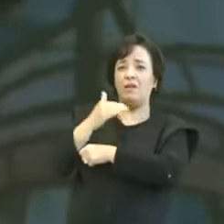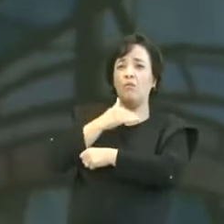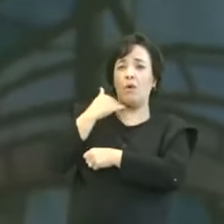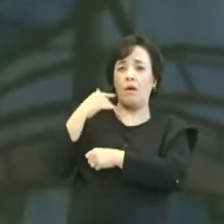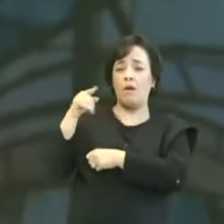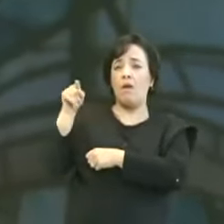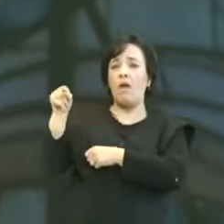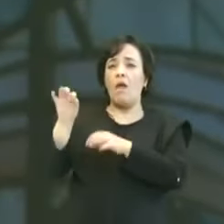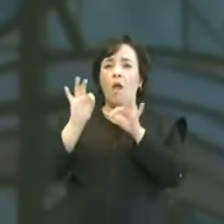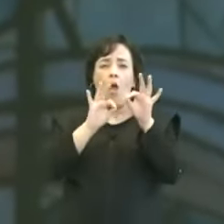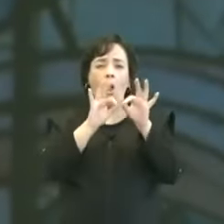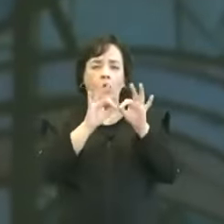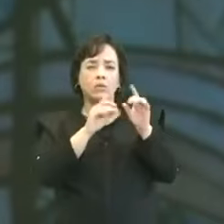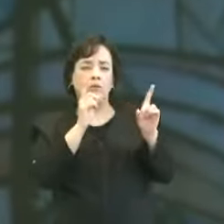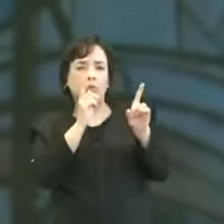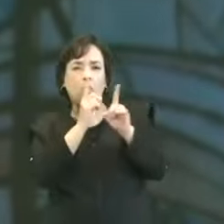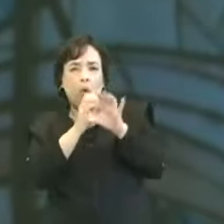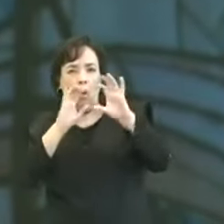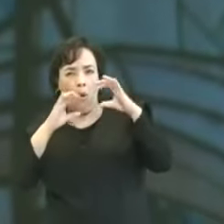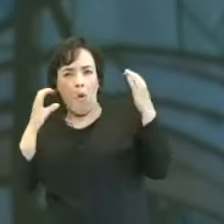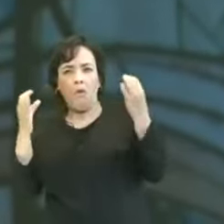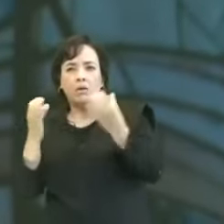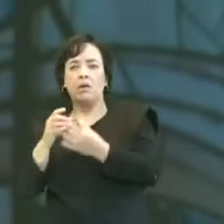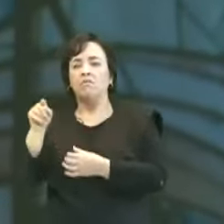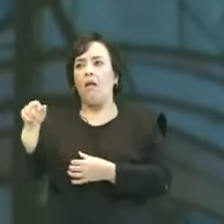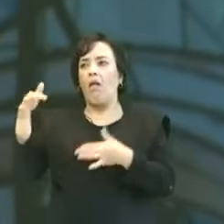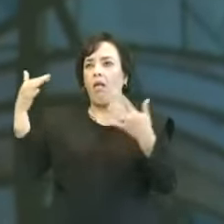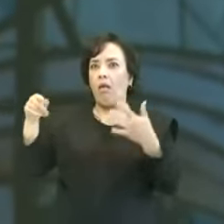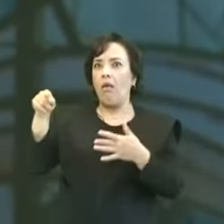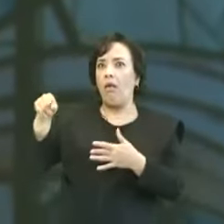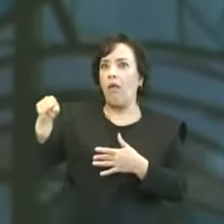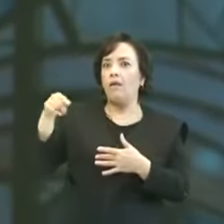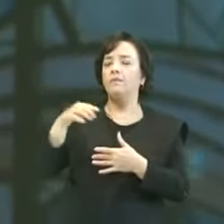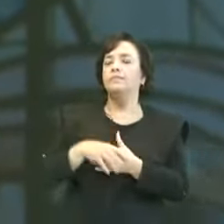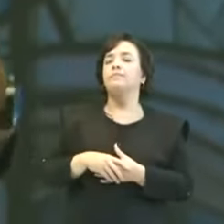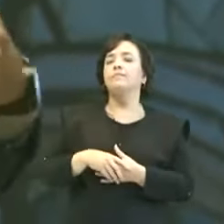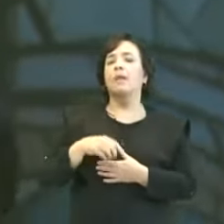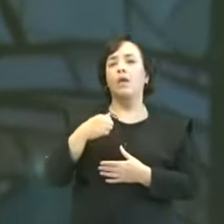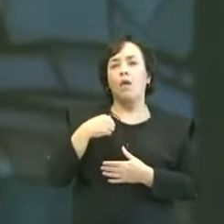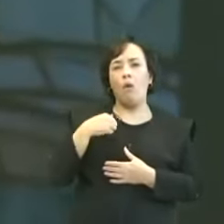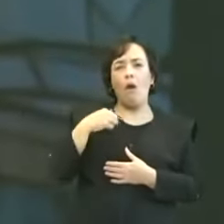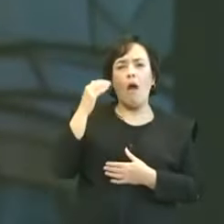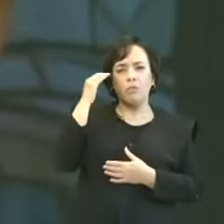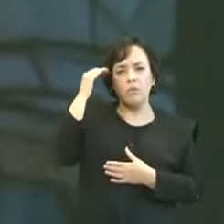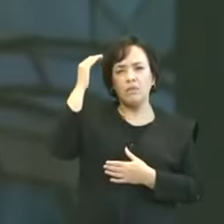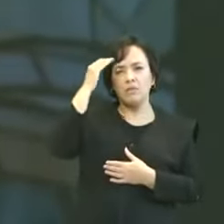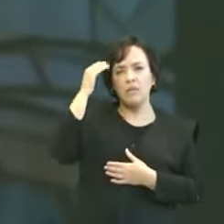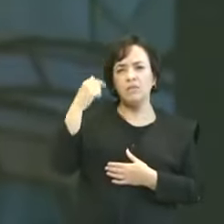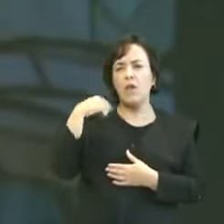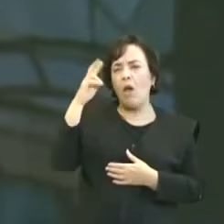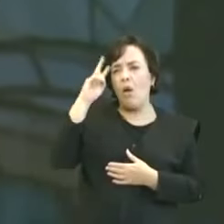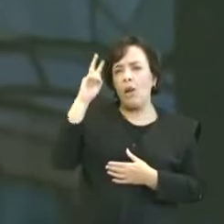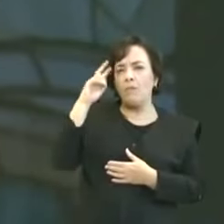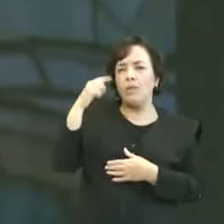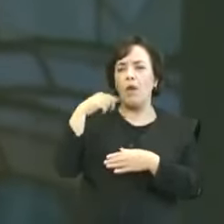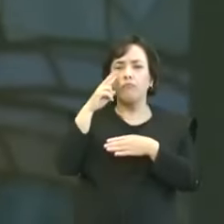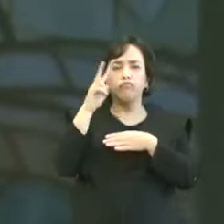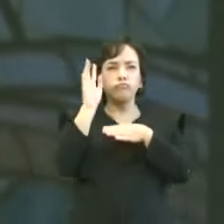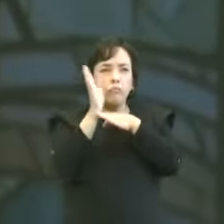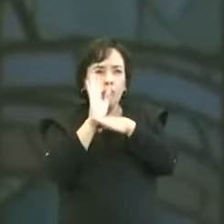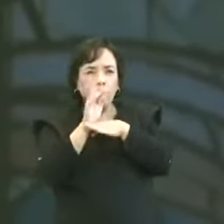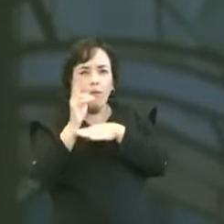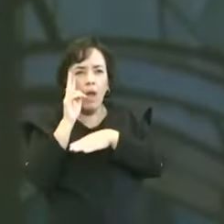organizava cruzadas. É impressionante. Eu lembro adolescente, aluguei uma fita de VHS no Carisma. E quando eu vi